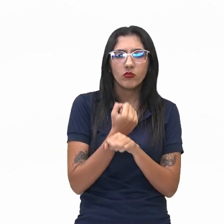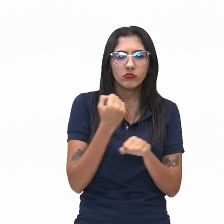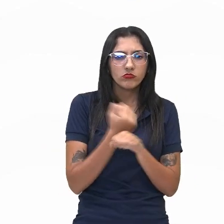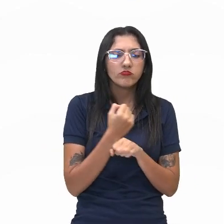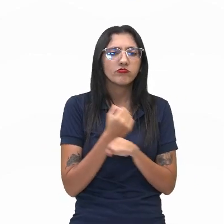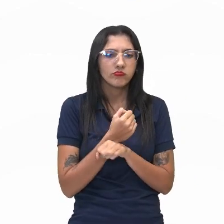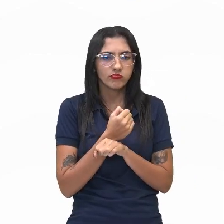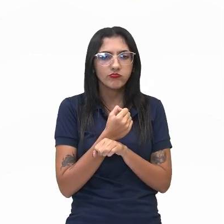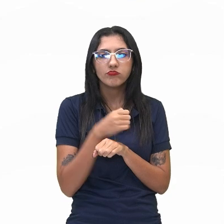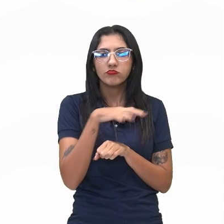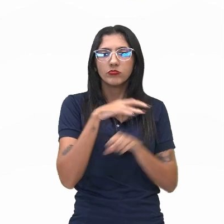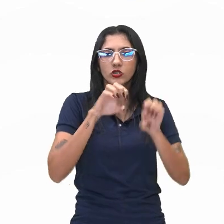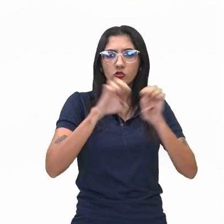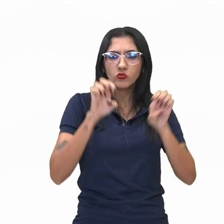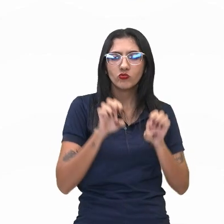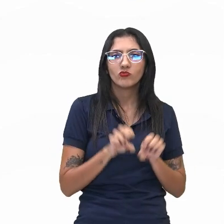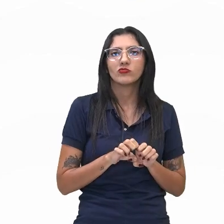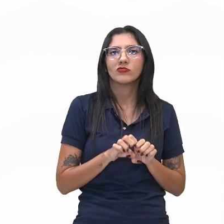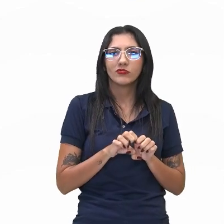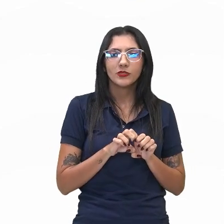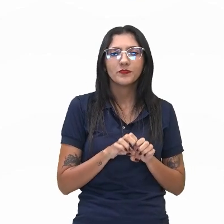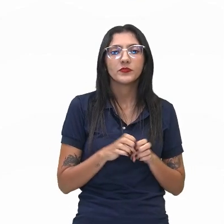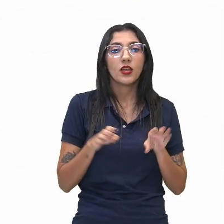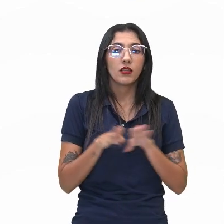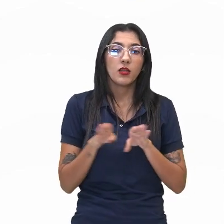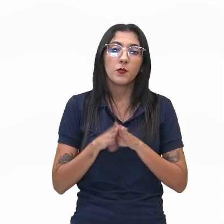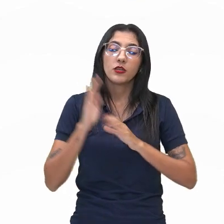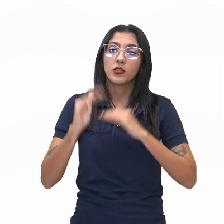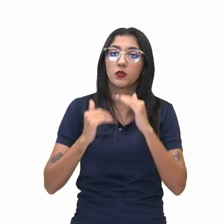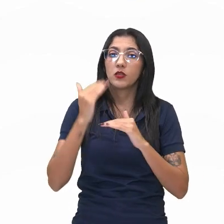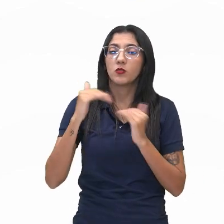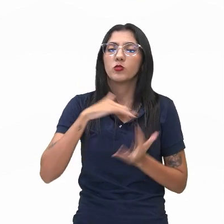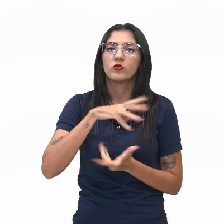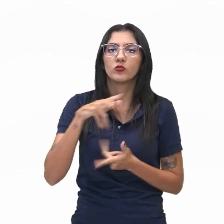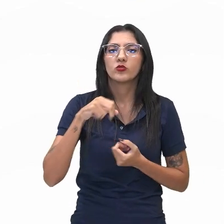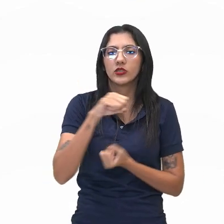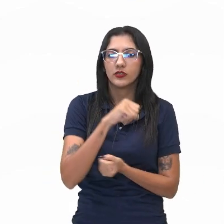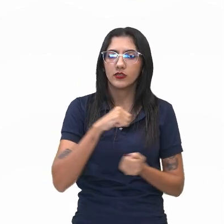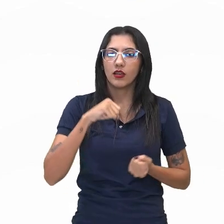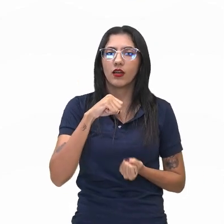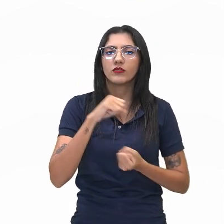de infraestrutura, gente, e também o desenvolvimento